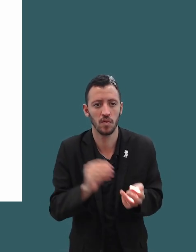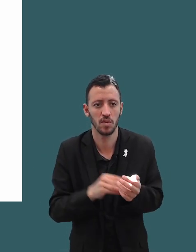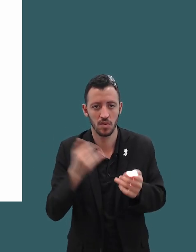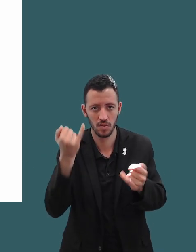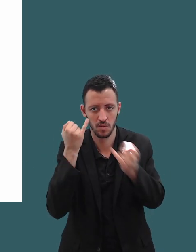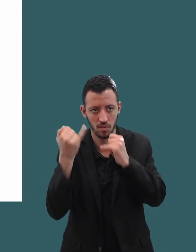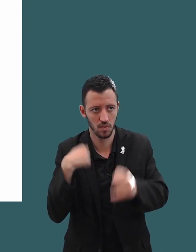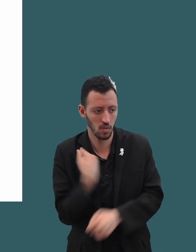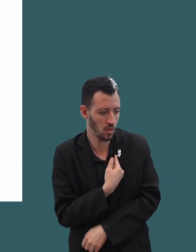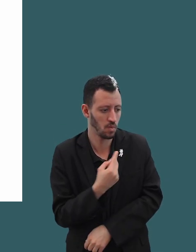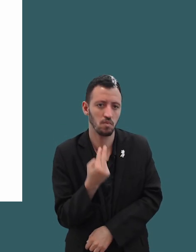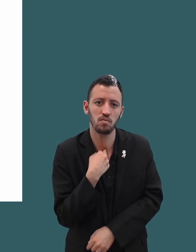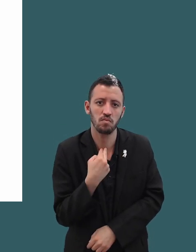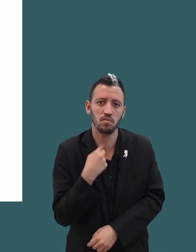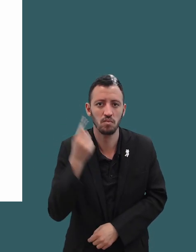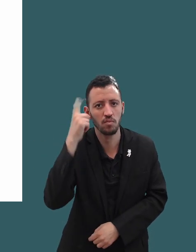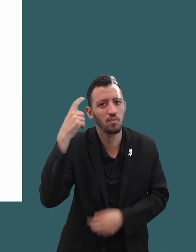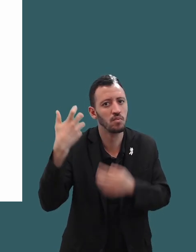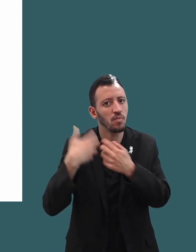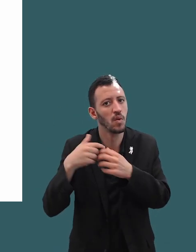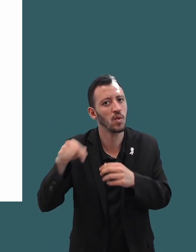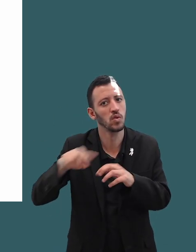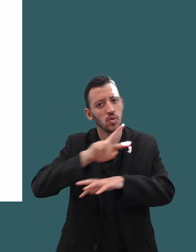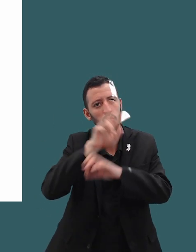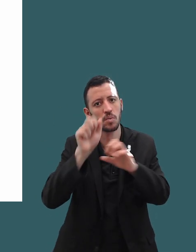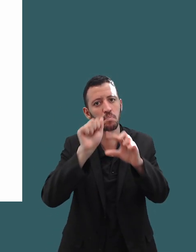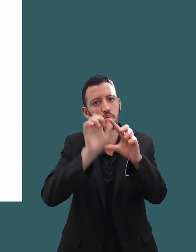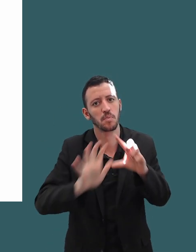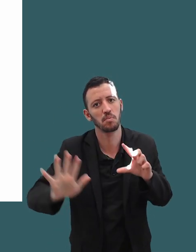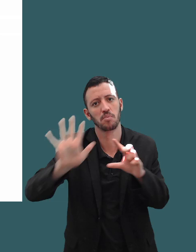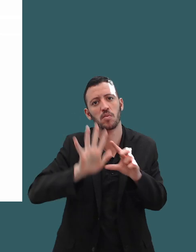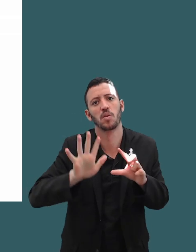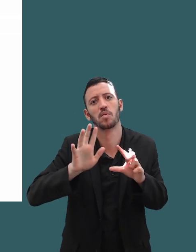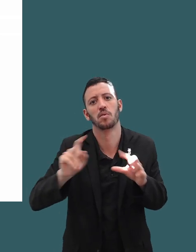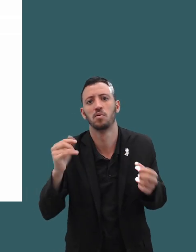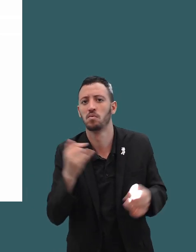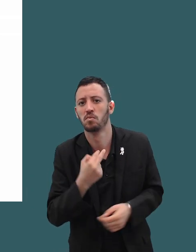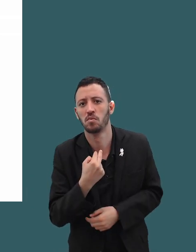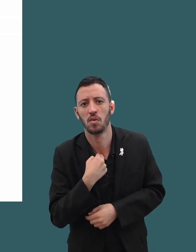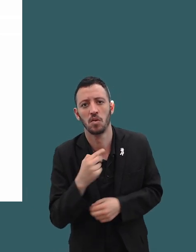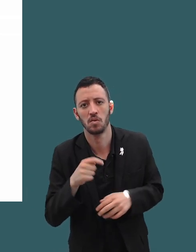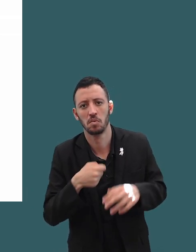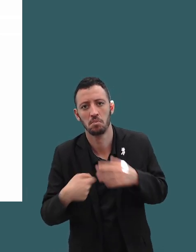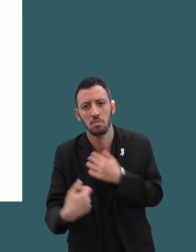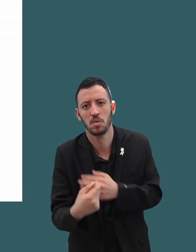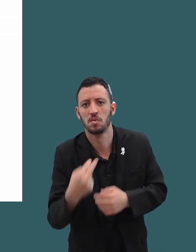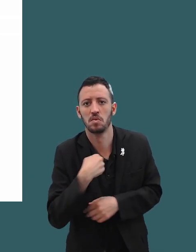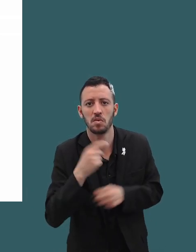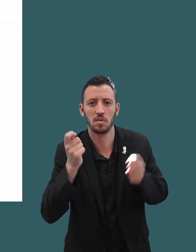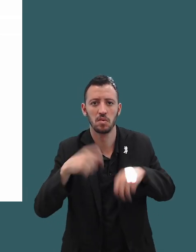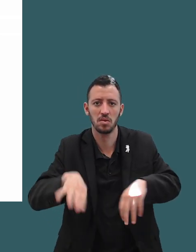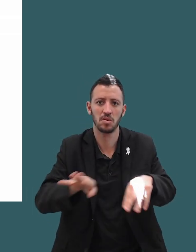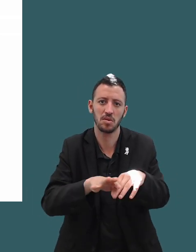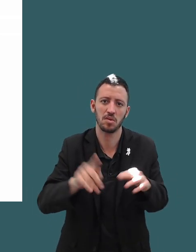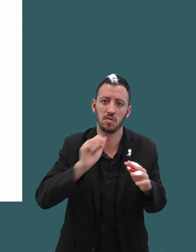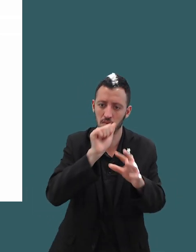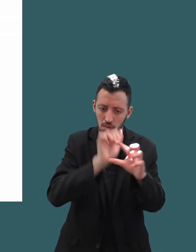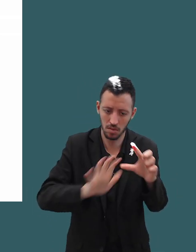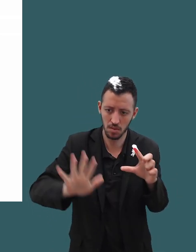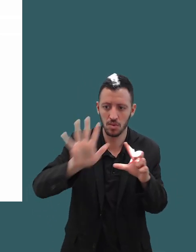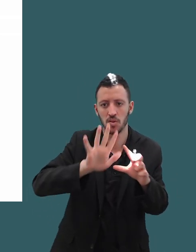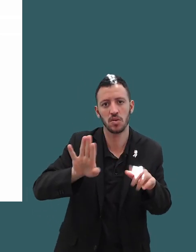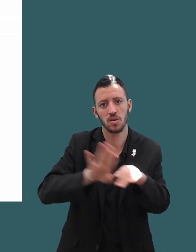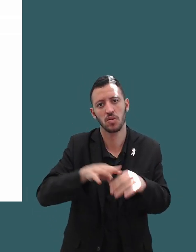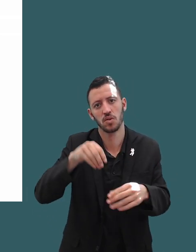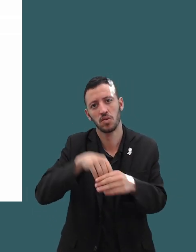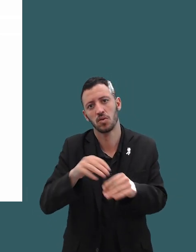desinformação, a gente não pode deixar de pensar nas plataformas de mídia social, a gente não pode deixar de pensar no fato de que essas plataformas são